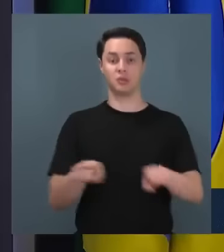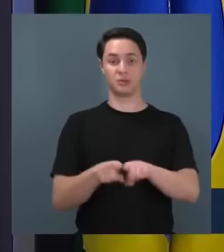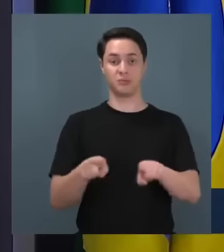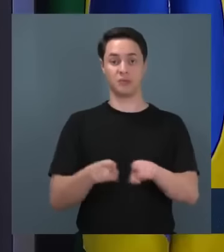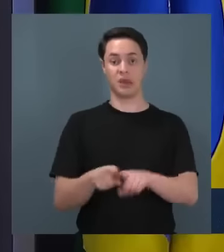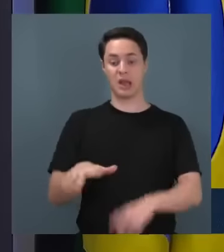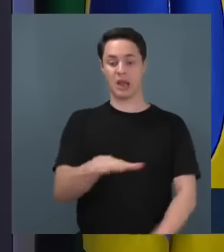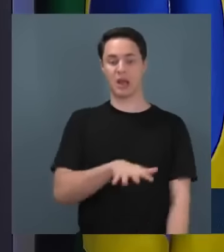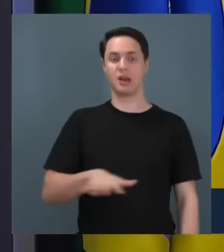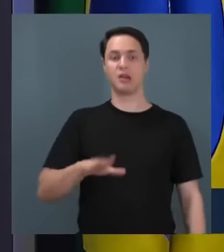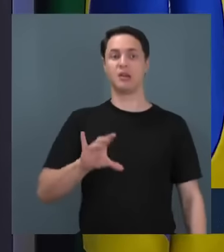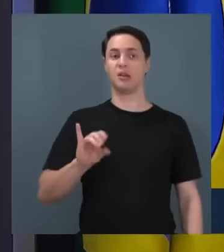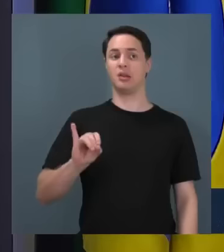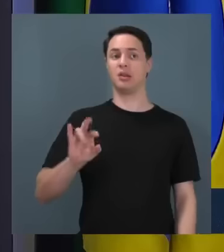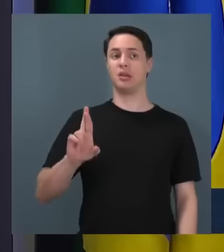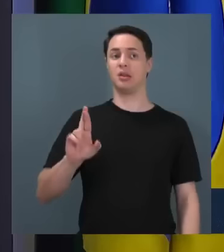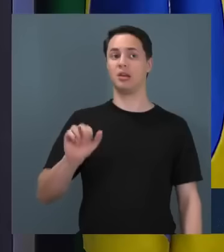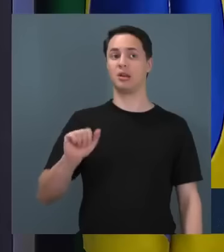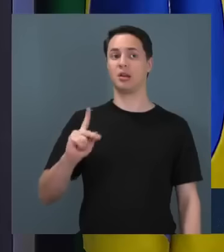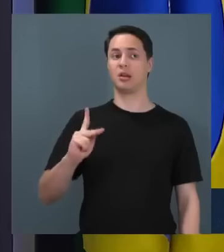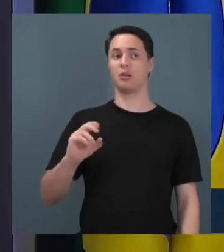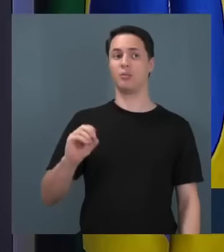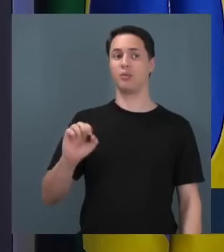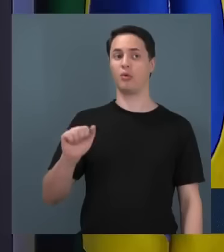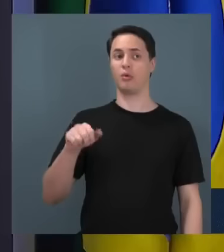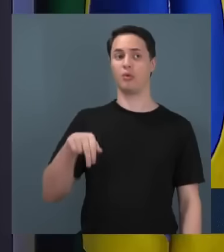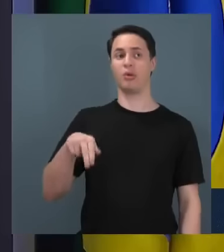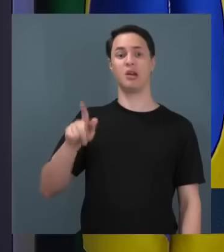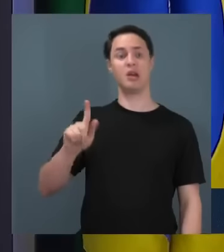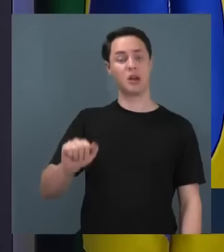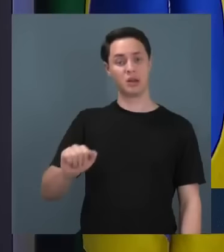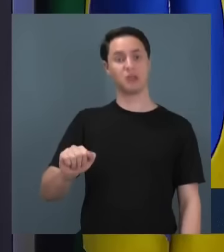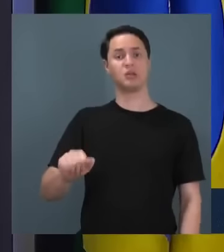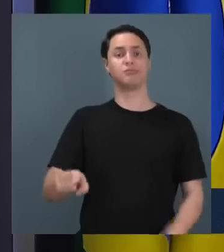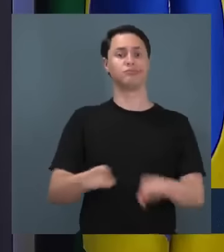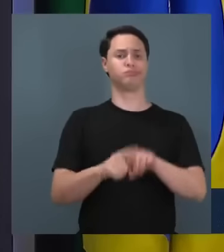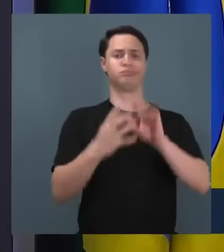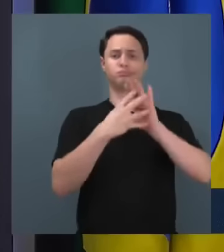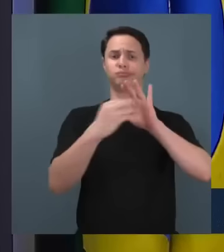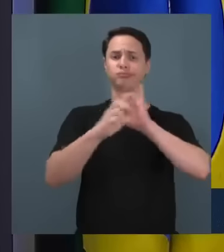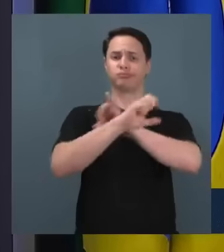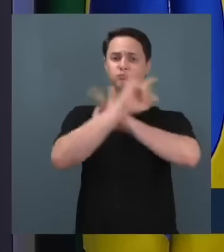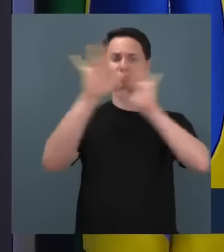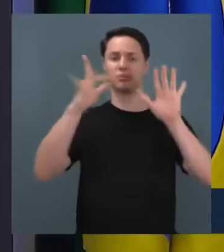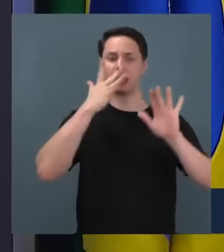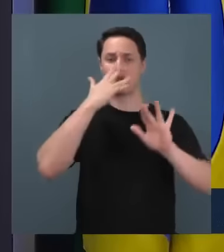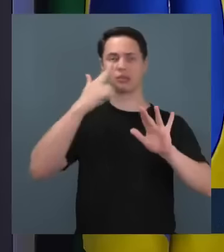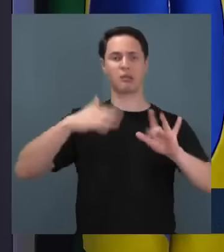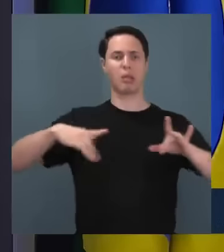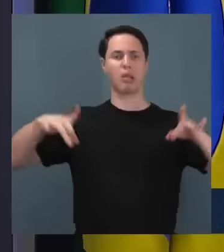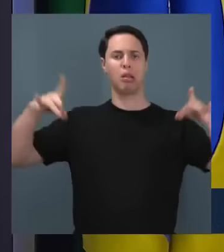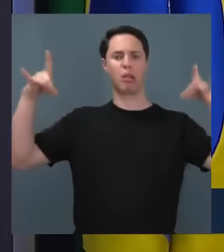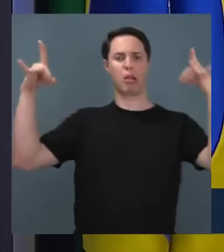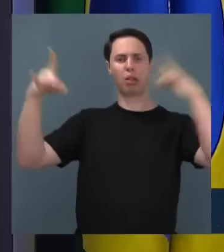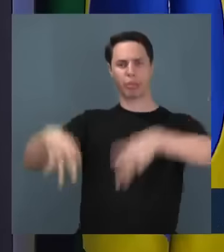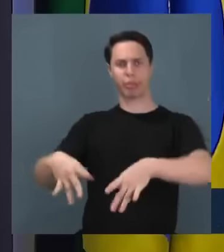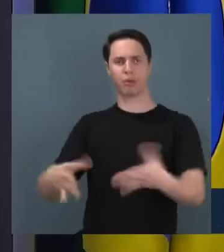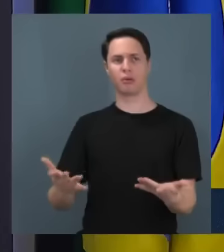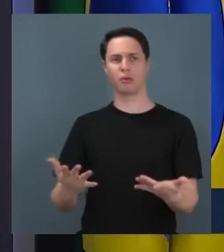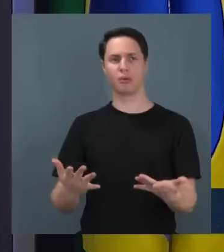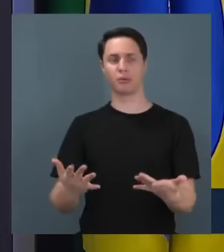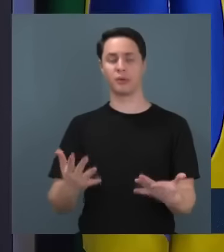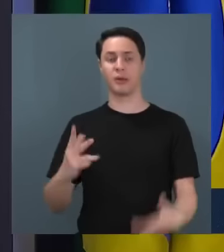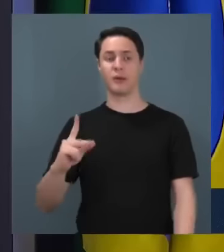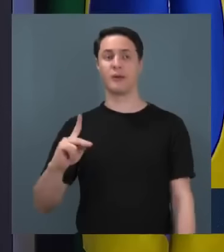de Uirapoanga, em Morada Nova, são exemplos claros desse abandono. Em Pacatuba,